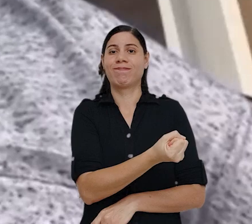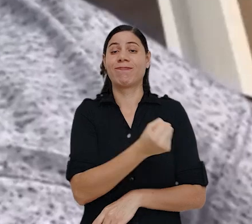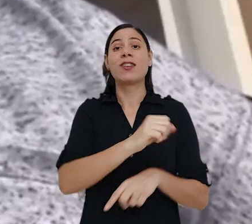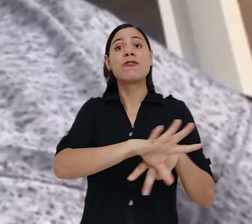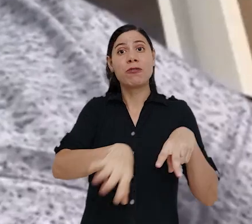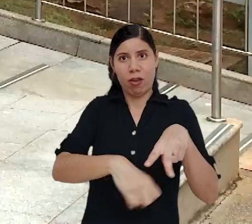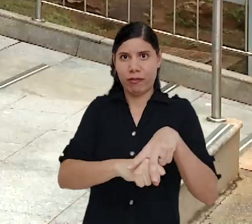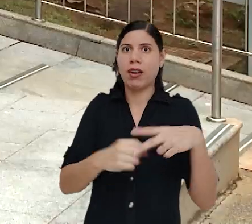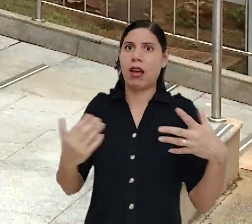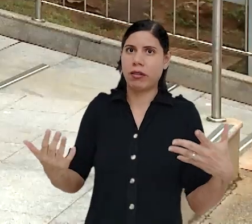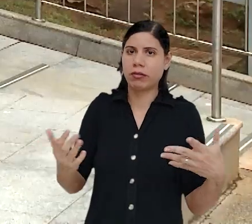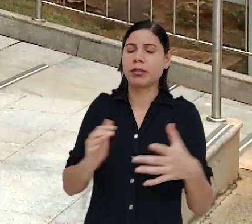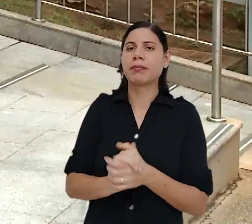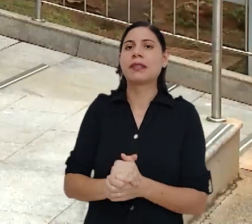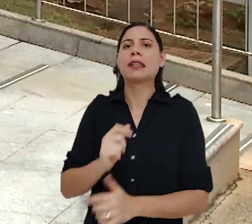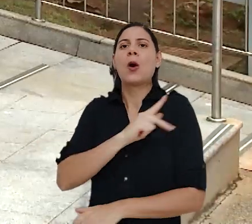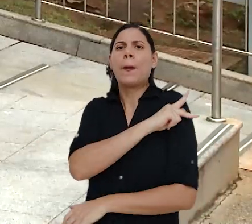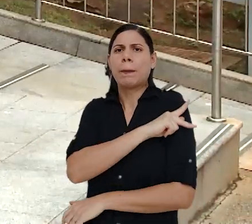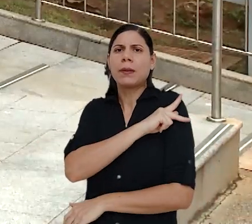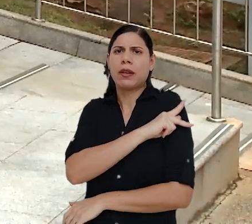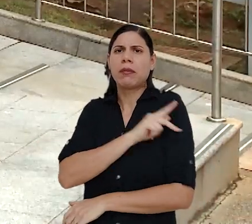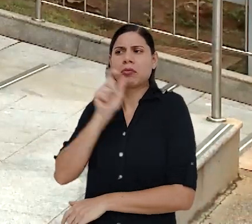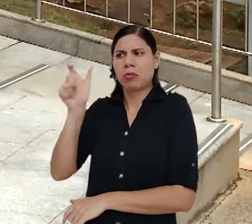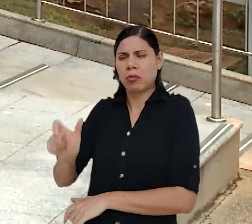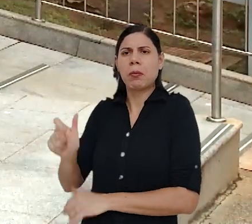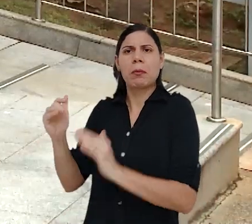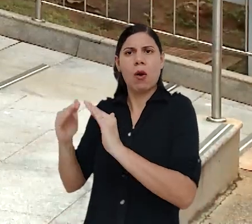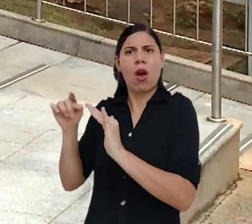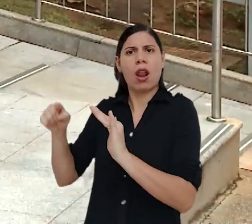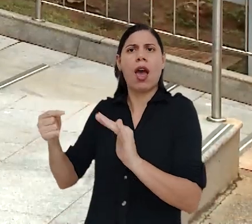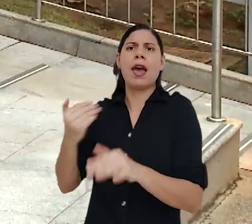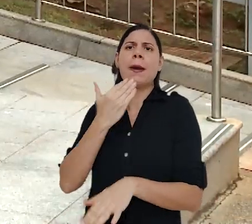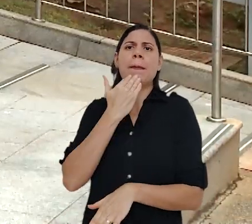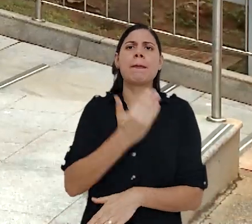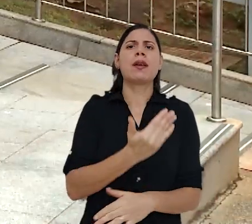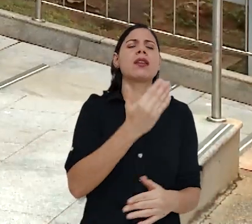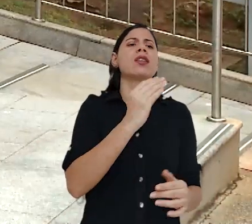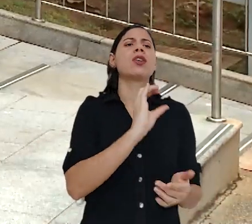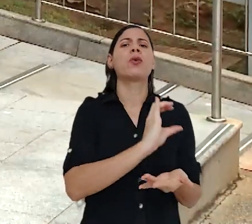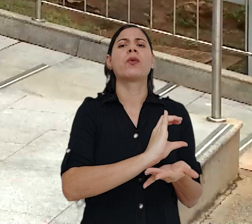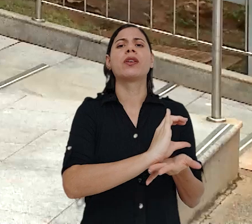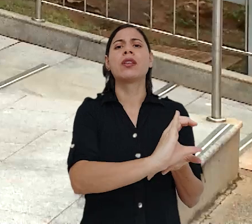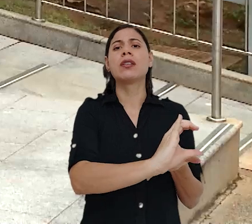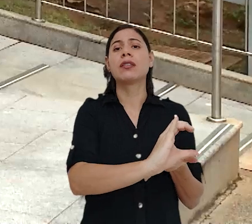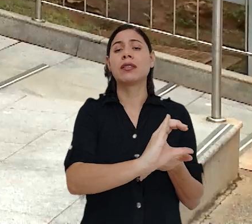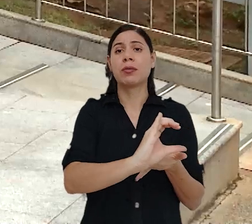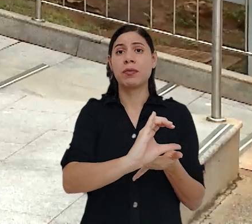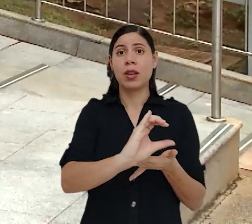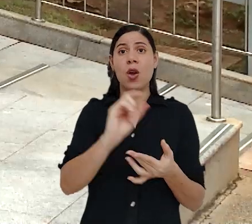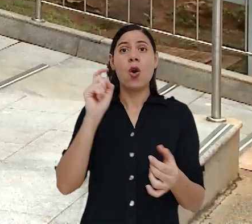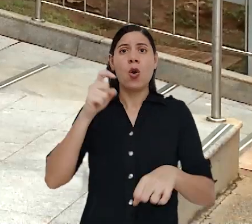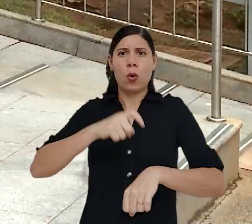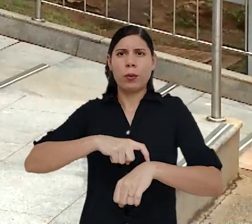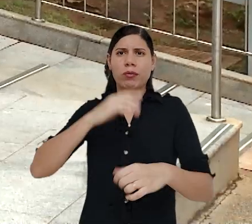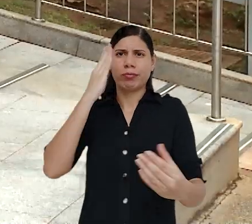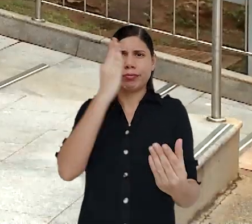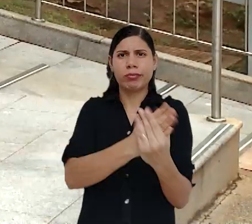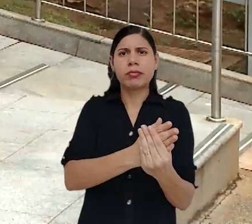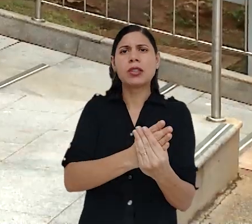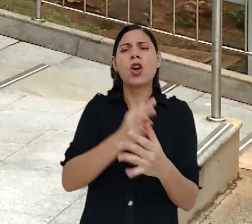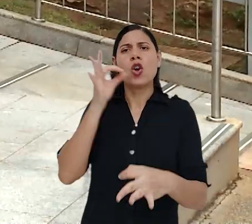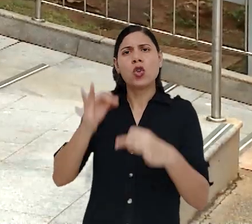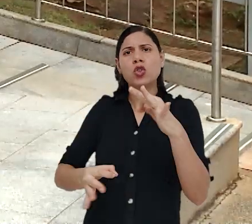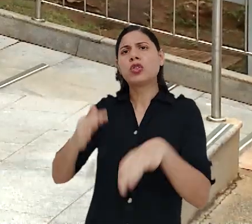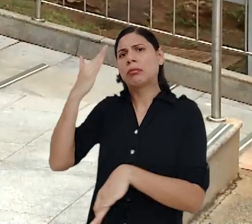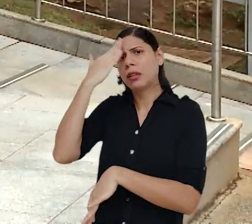fraude, na verdade, né? O piauiense entrou na Justiça Federal com um pedido de indenização. Ao analisar o caso, o juiz reconheceu